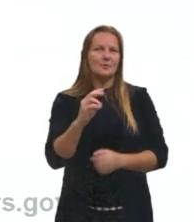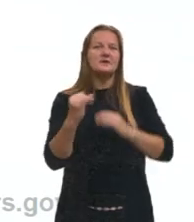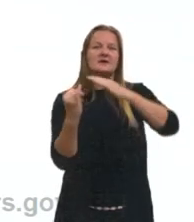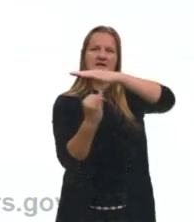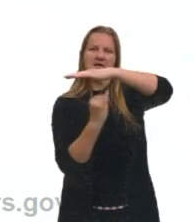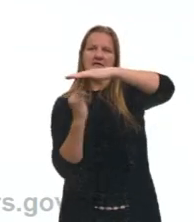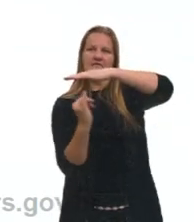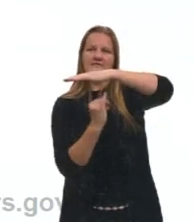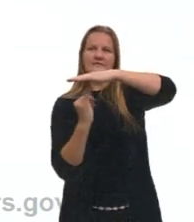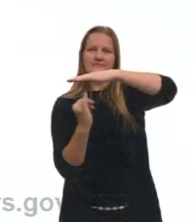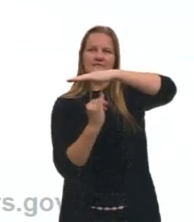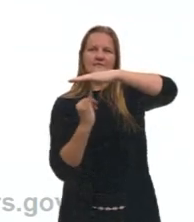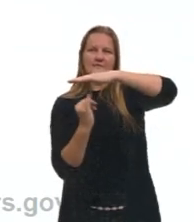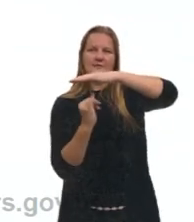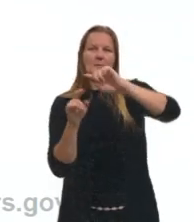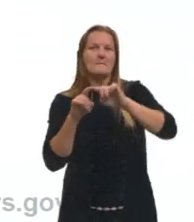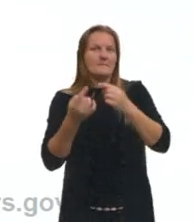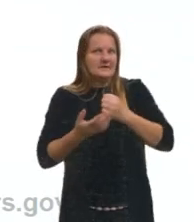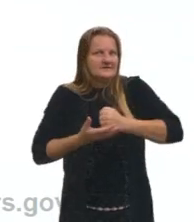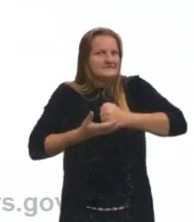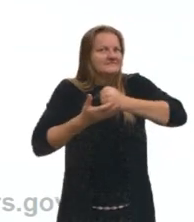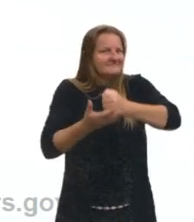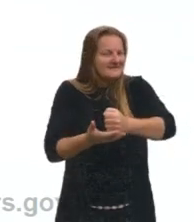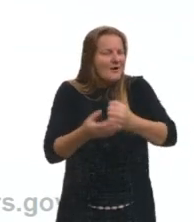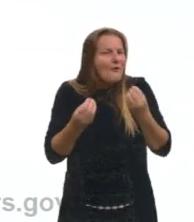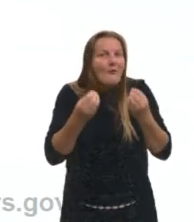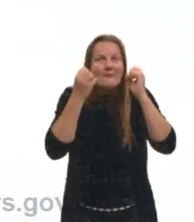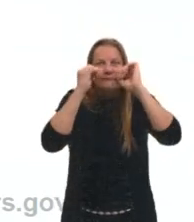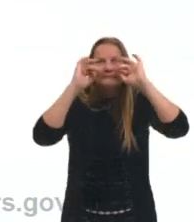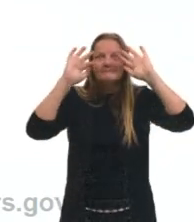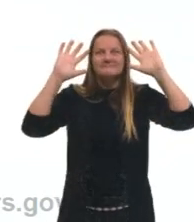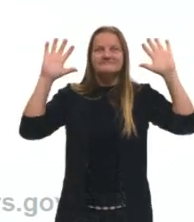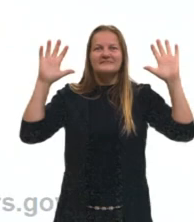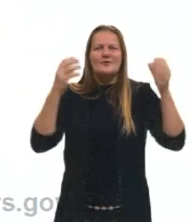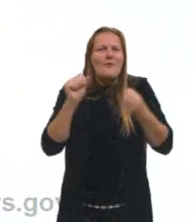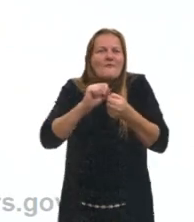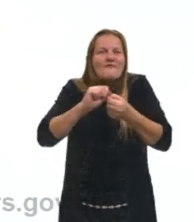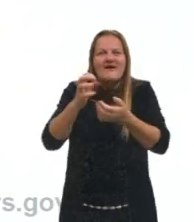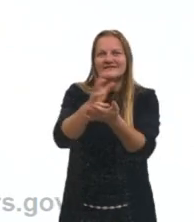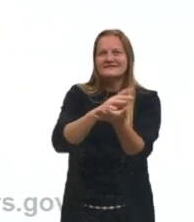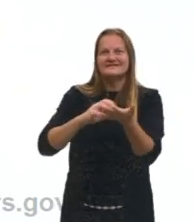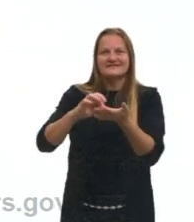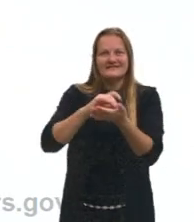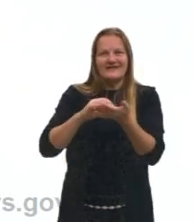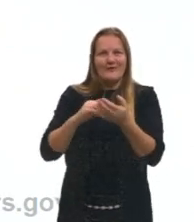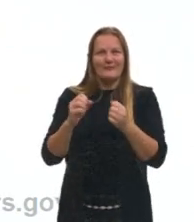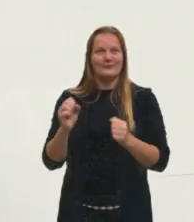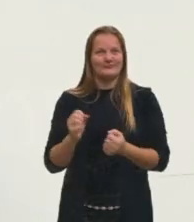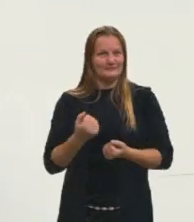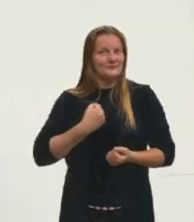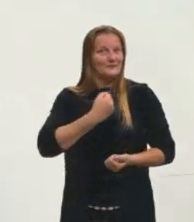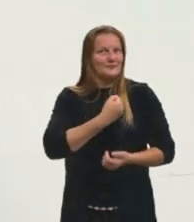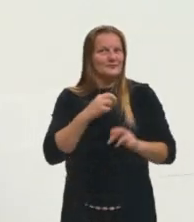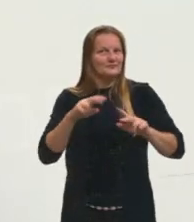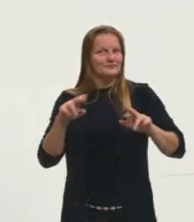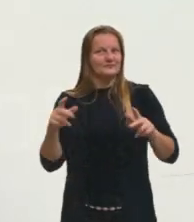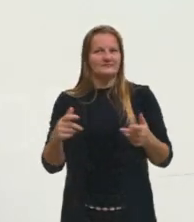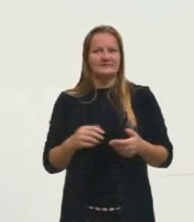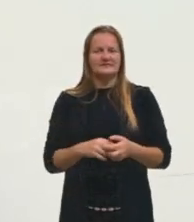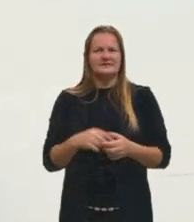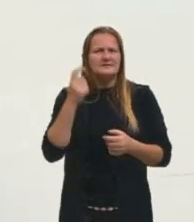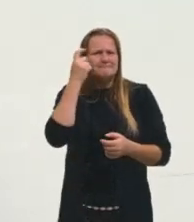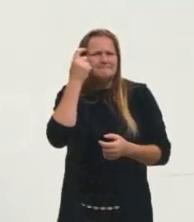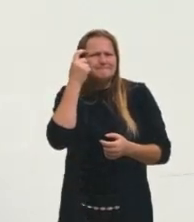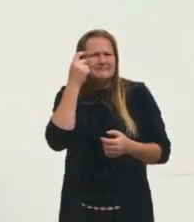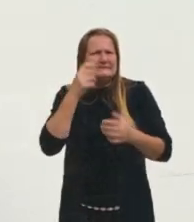informal Tá mas ele nos ajuda a entender como que eu posso operar esses esses valores sem